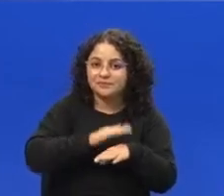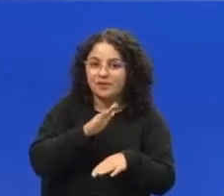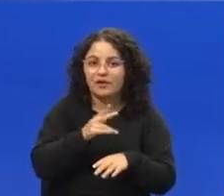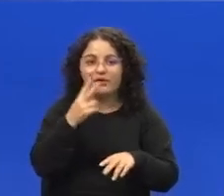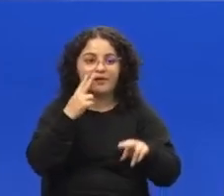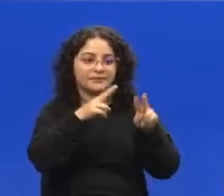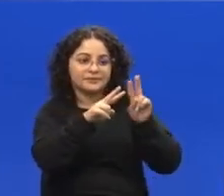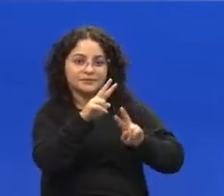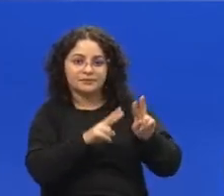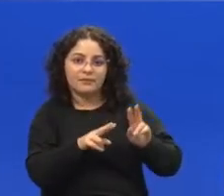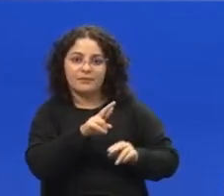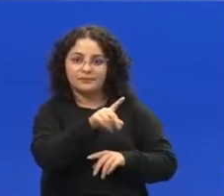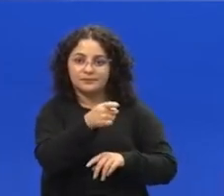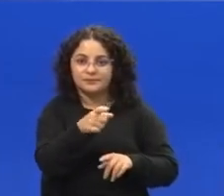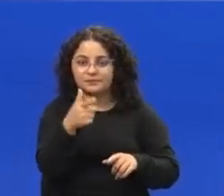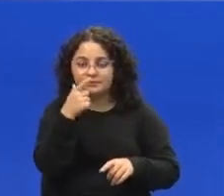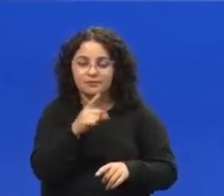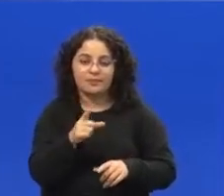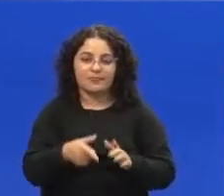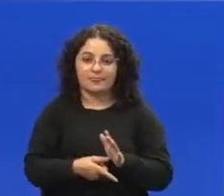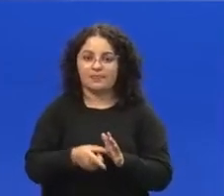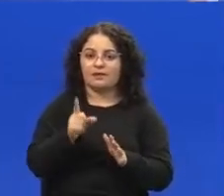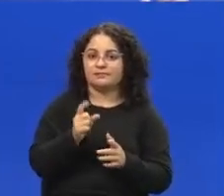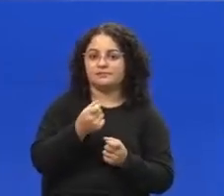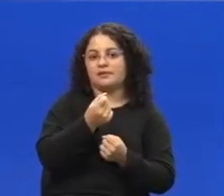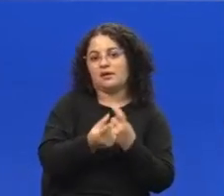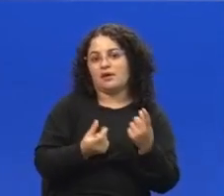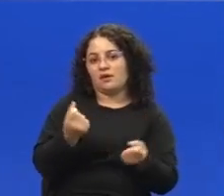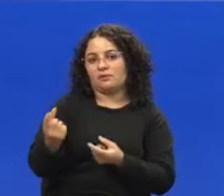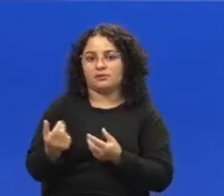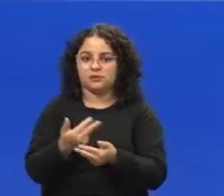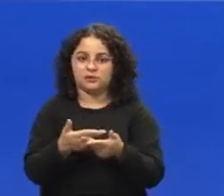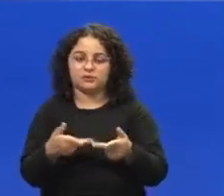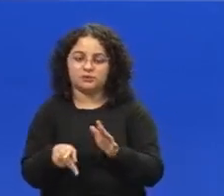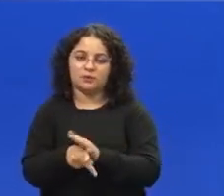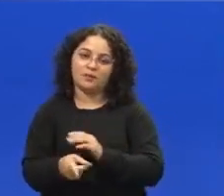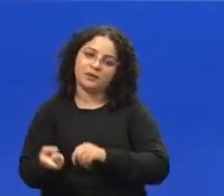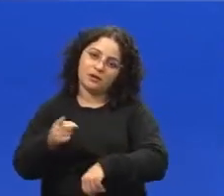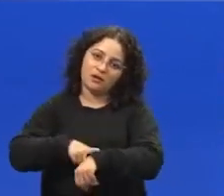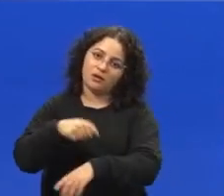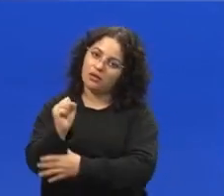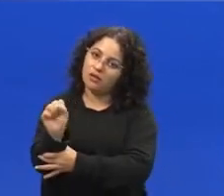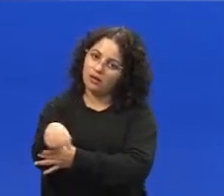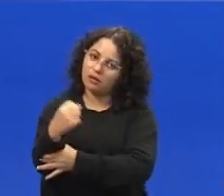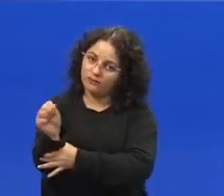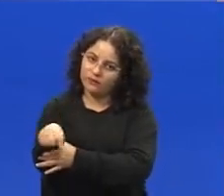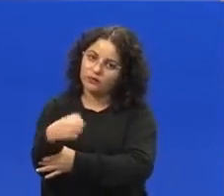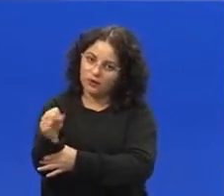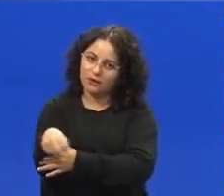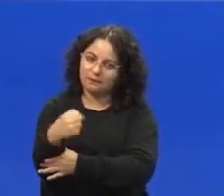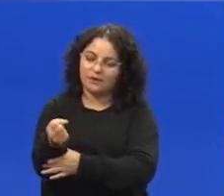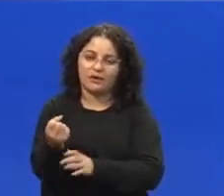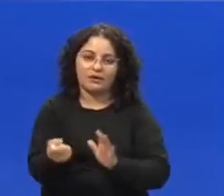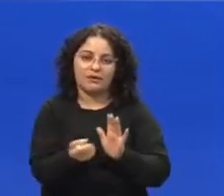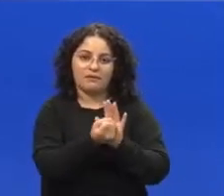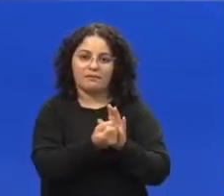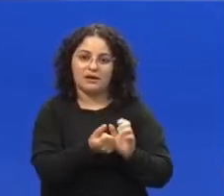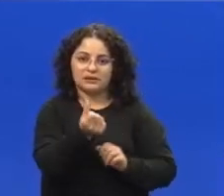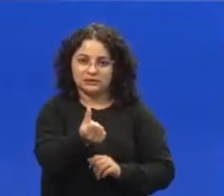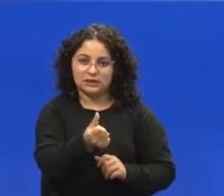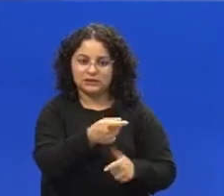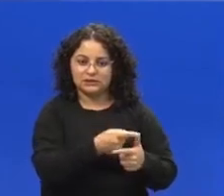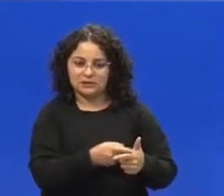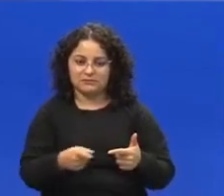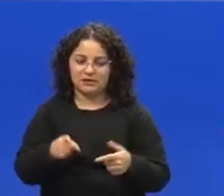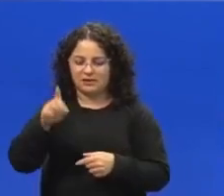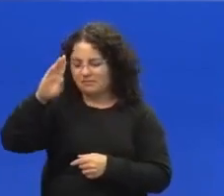visualizar isso na imagem, eu consigo antecipar algumas partes do processo de reabilitação. Então, esse marco das 6 semanas